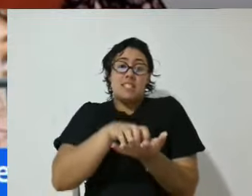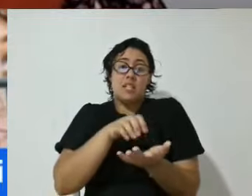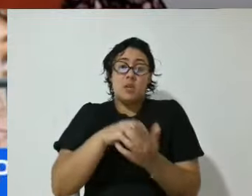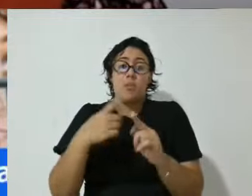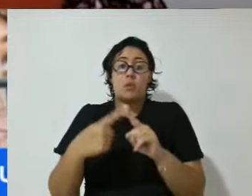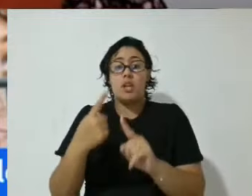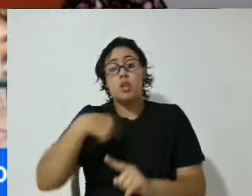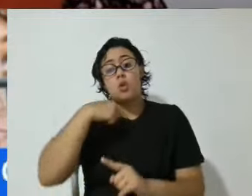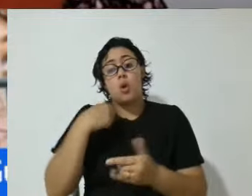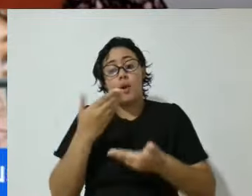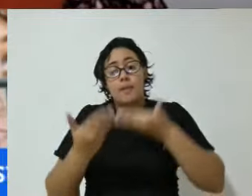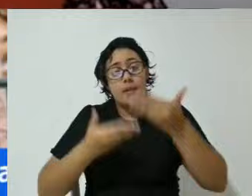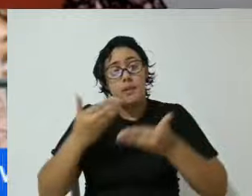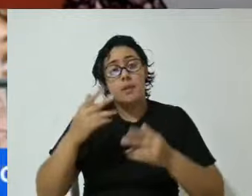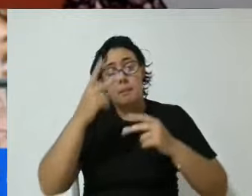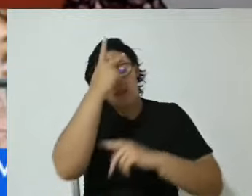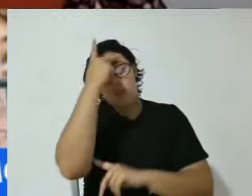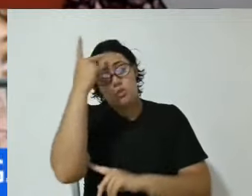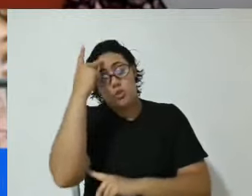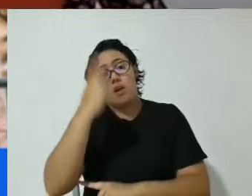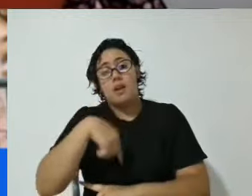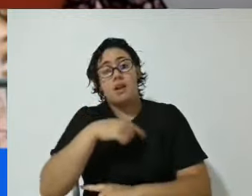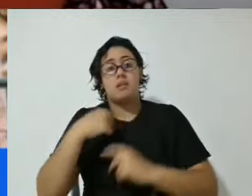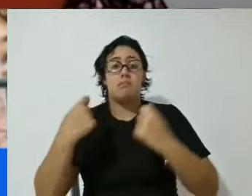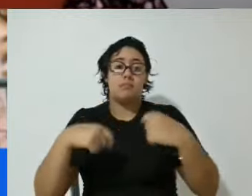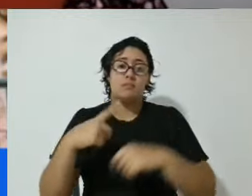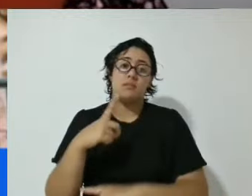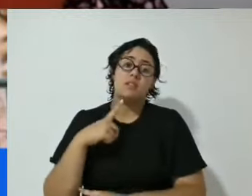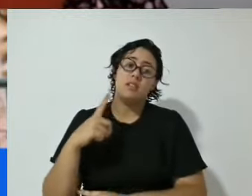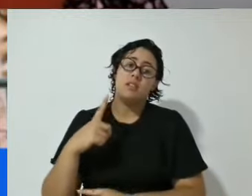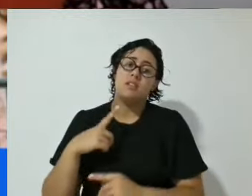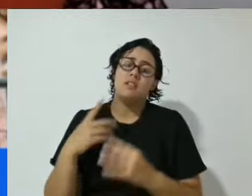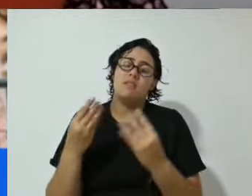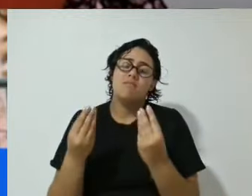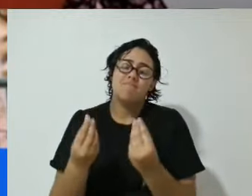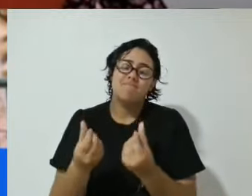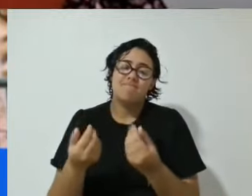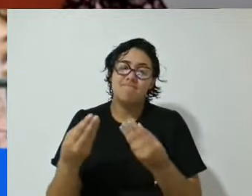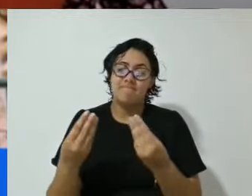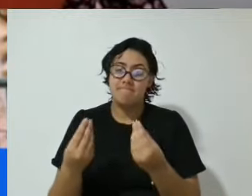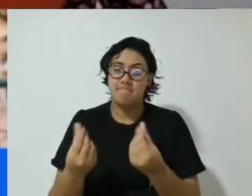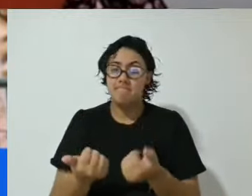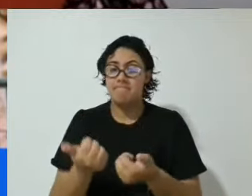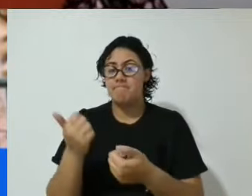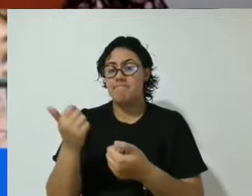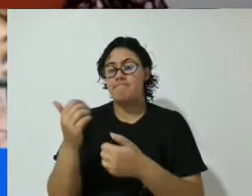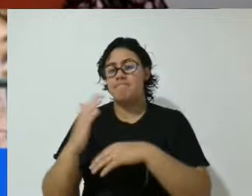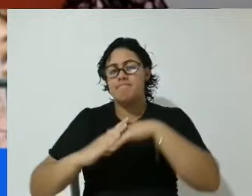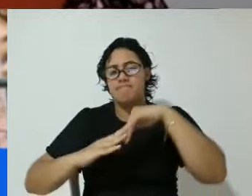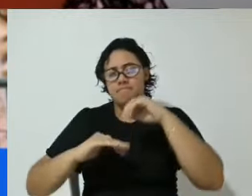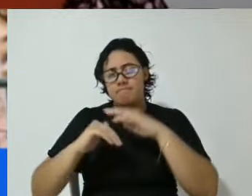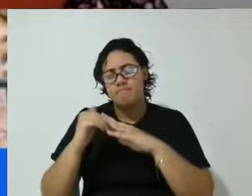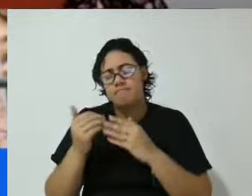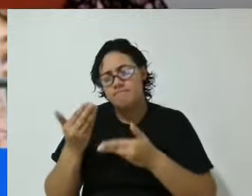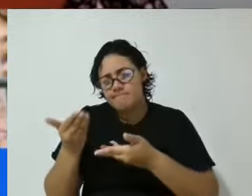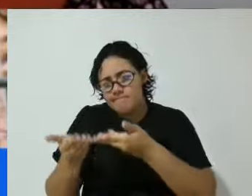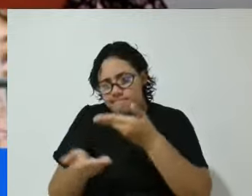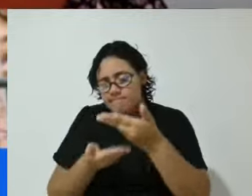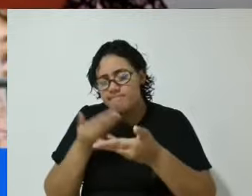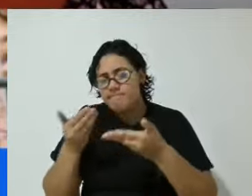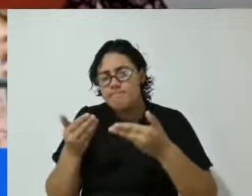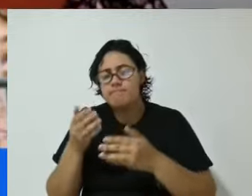com pessoas, a gente precisa ter muita delicadeza, muito cuidado, uma escuta